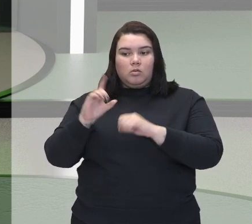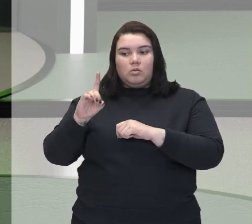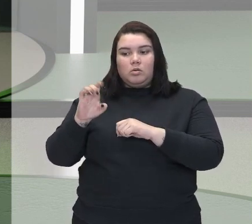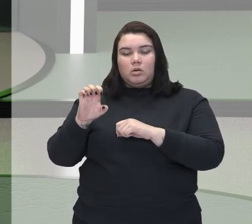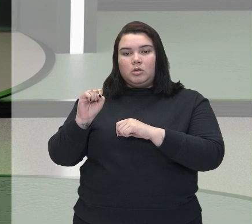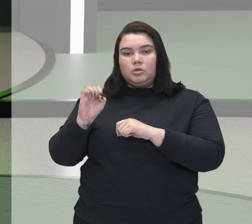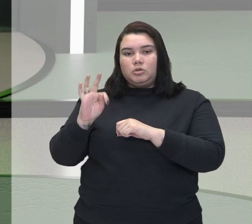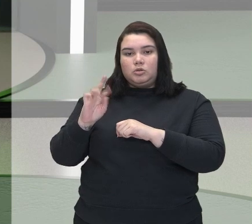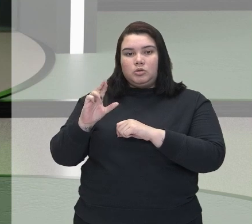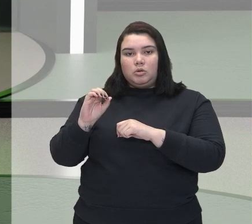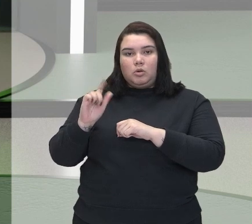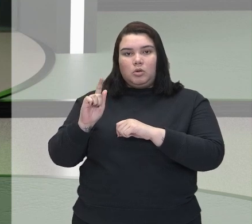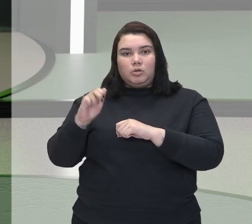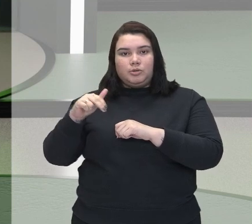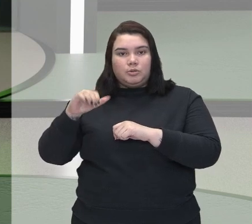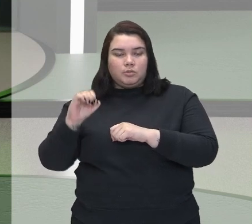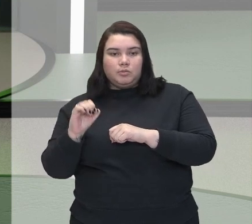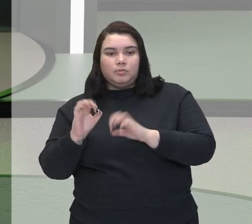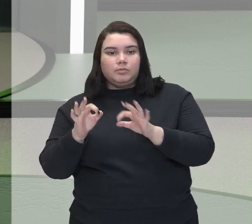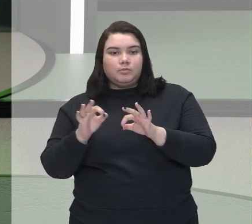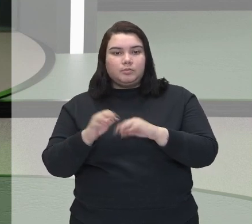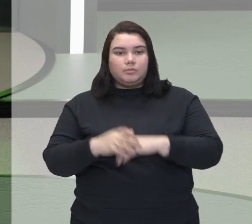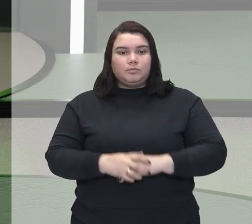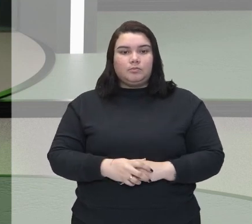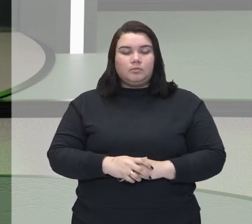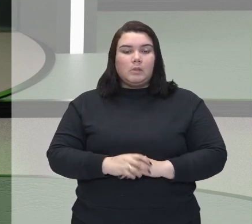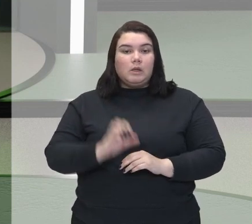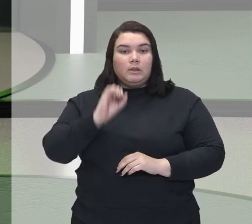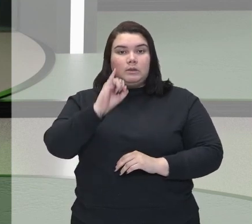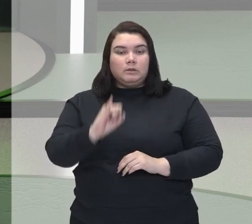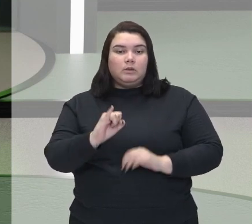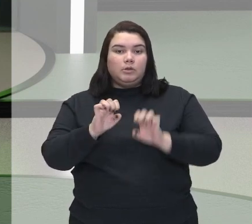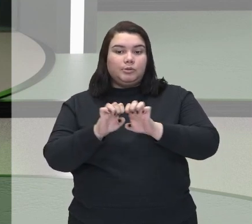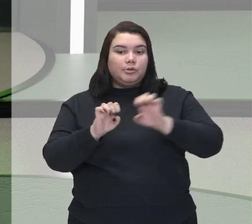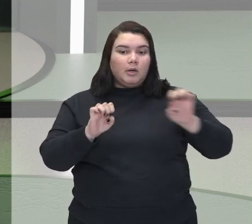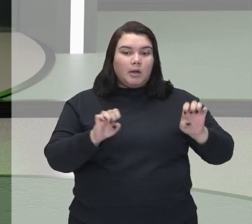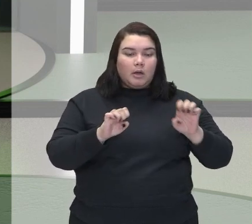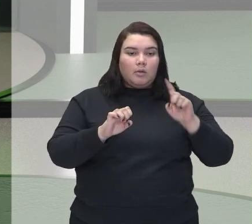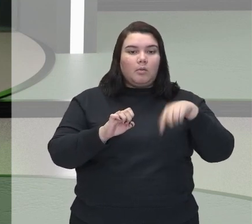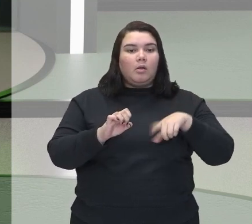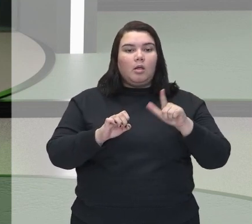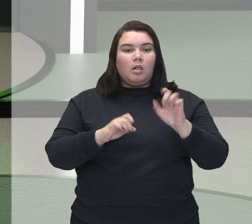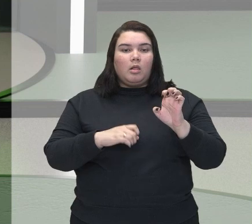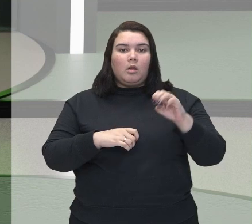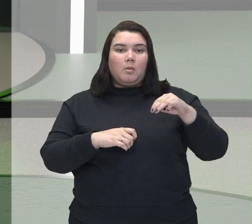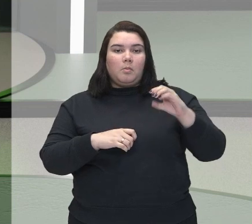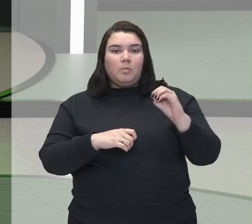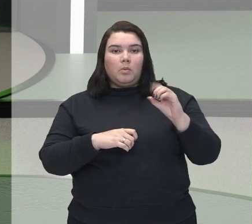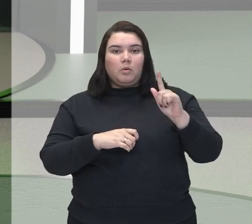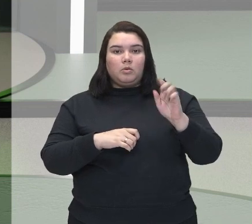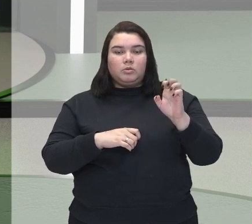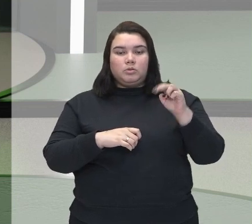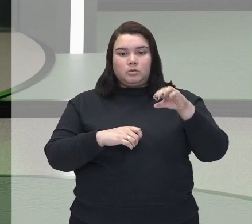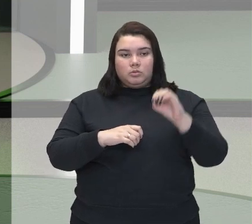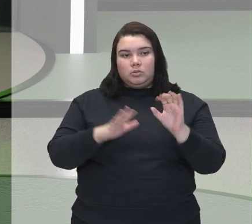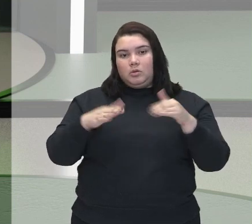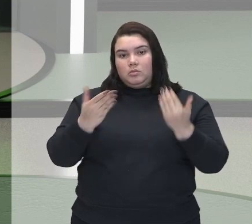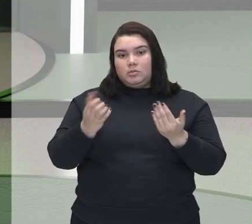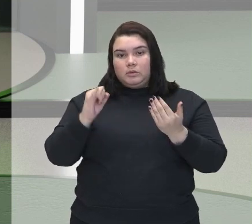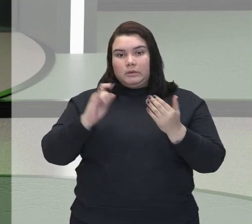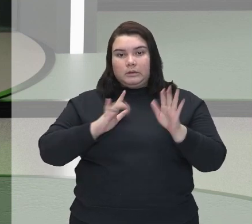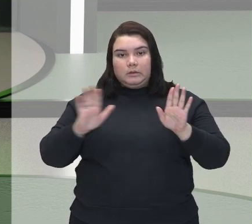destrógero. Então, quando eles são colocados tentando colocar um sobre o outro, eles não vão conseguir